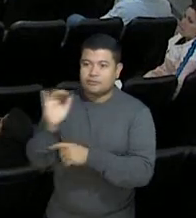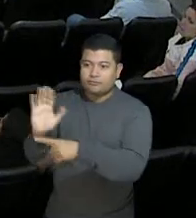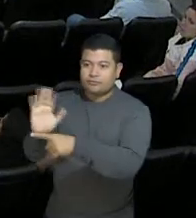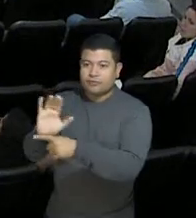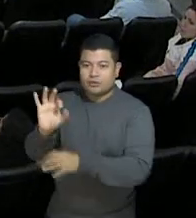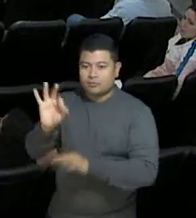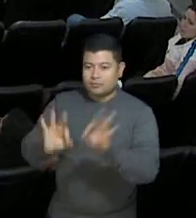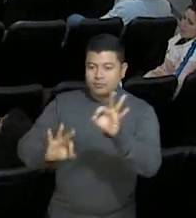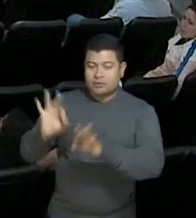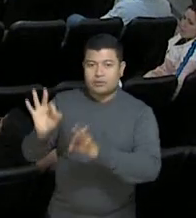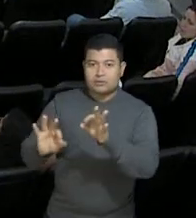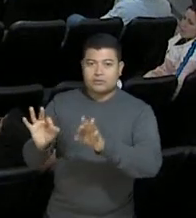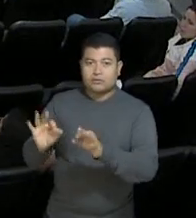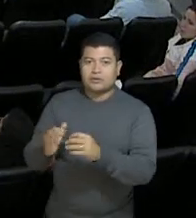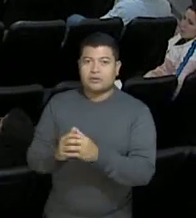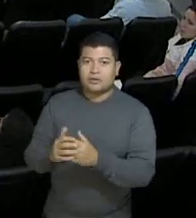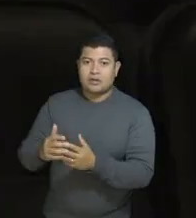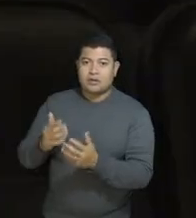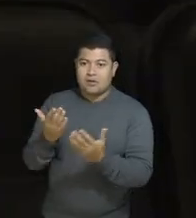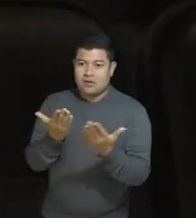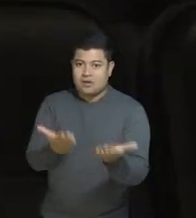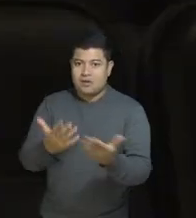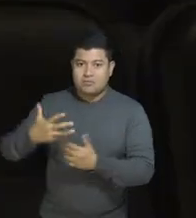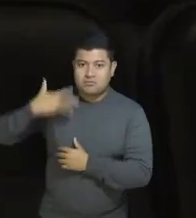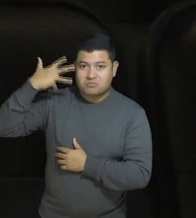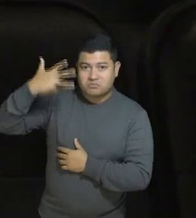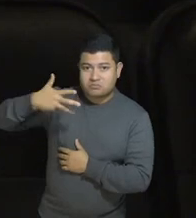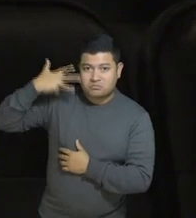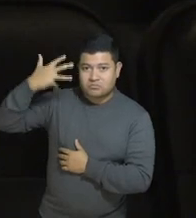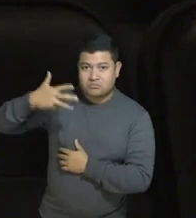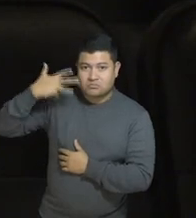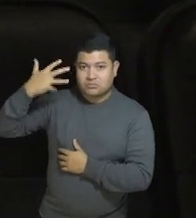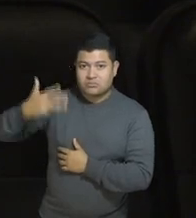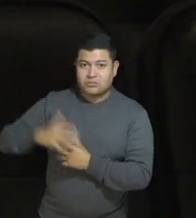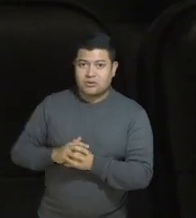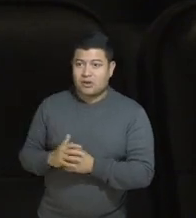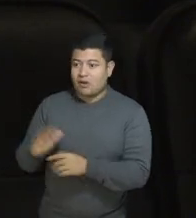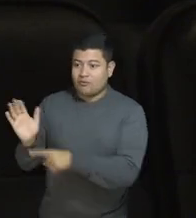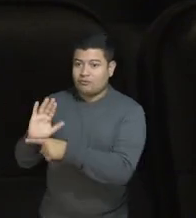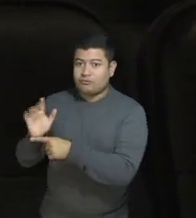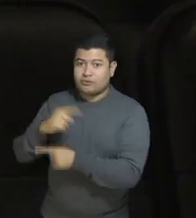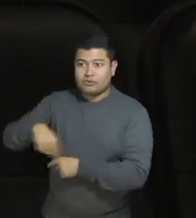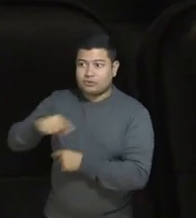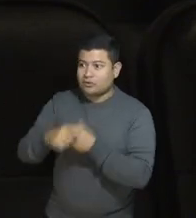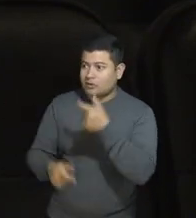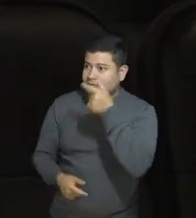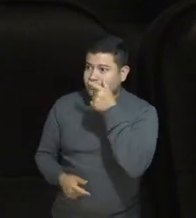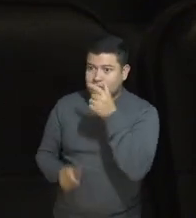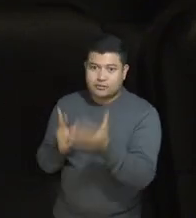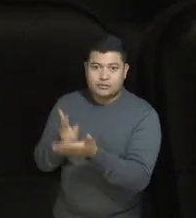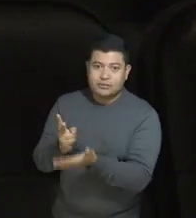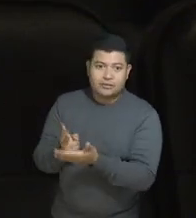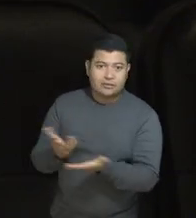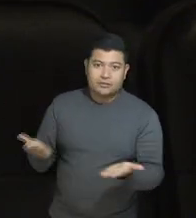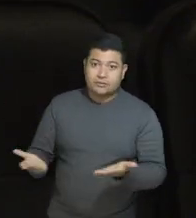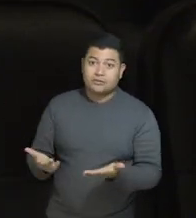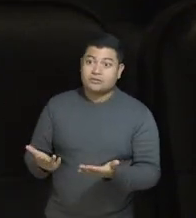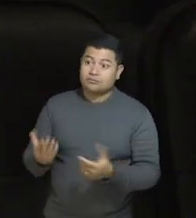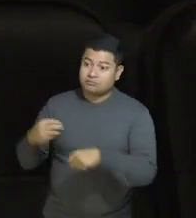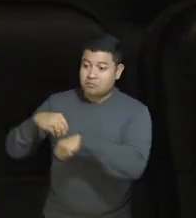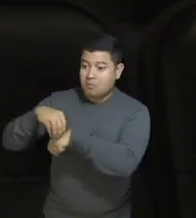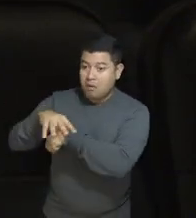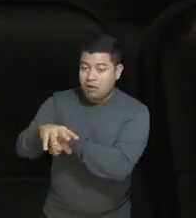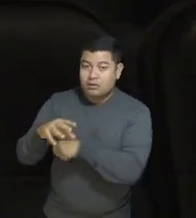deles, qualquer um desses palestrantes que nós tivemos hoje, do que um daqueles vídeos que a gente assiste. Então, uma possibilidade seria